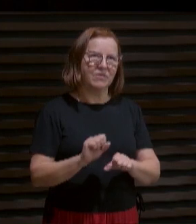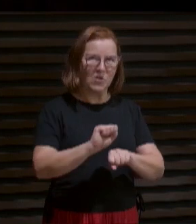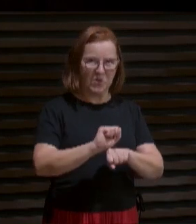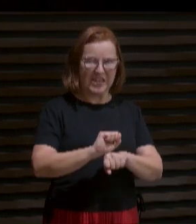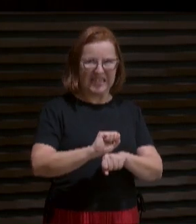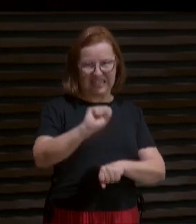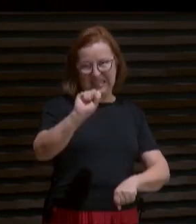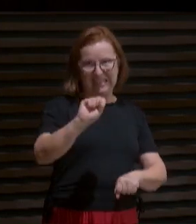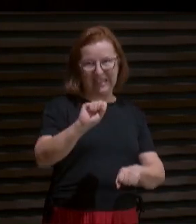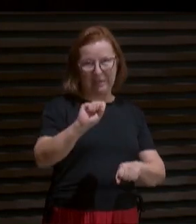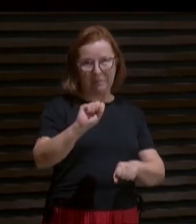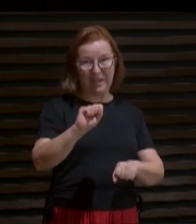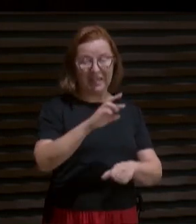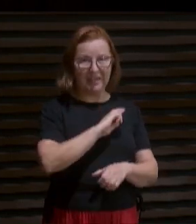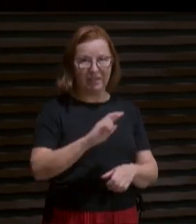corpo de Cristo.